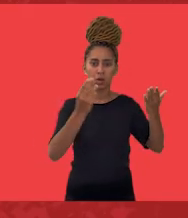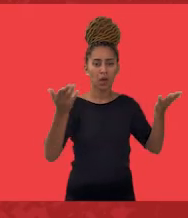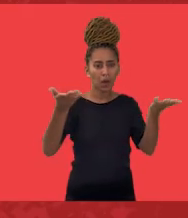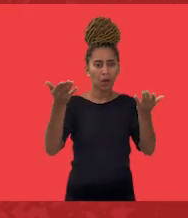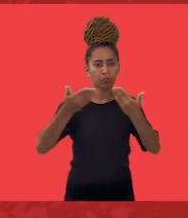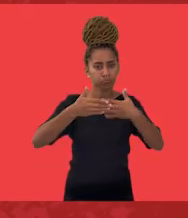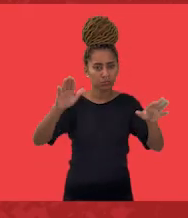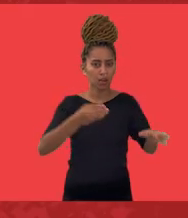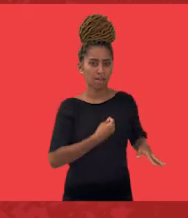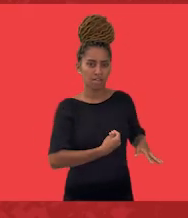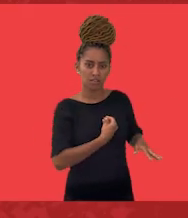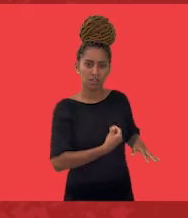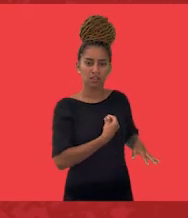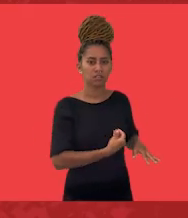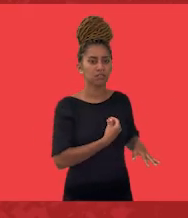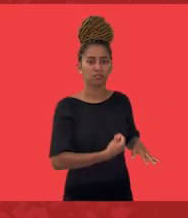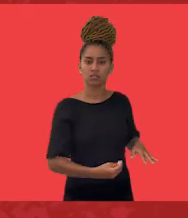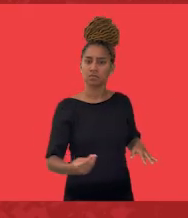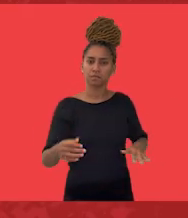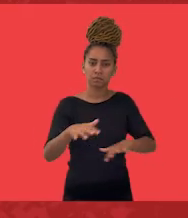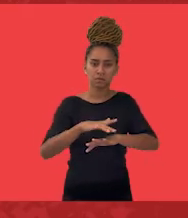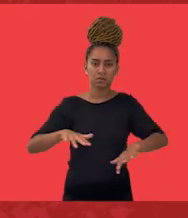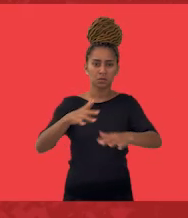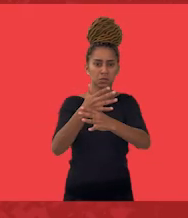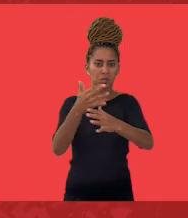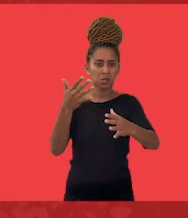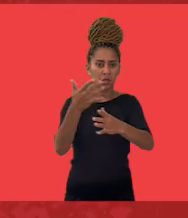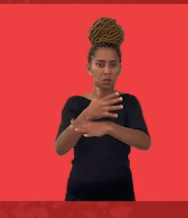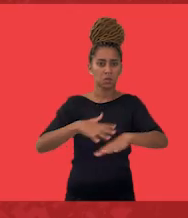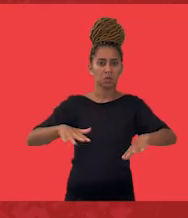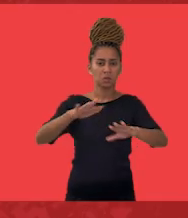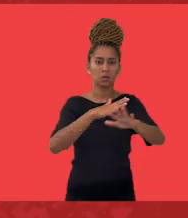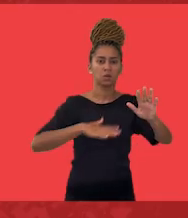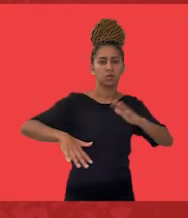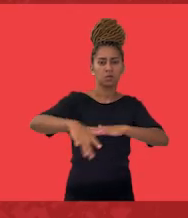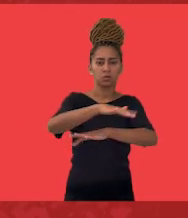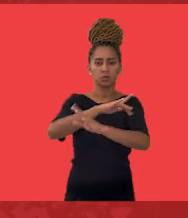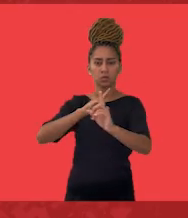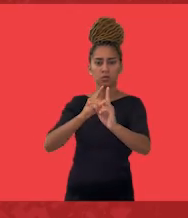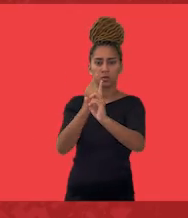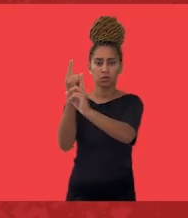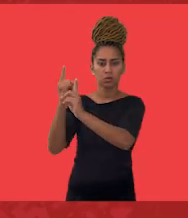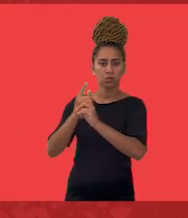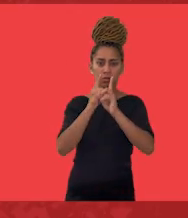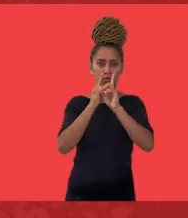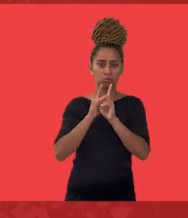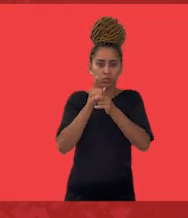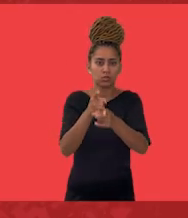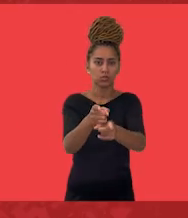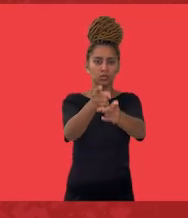da metrópole sem controle. Altruísta, para e ouve um